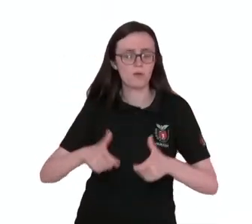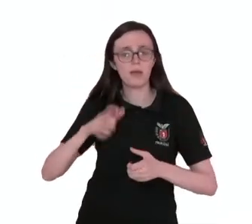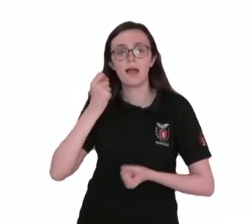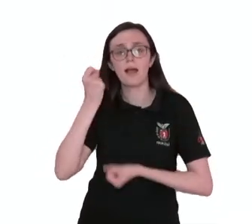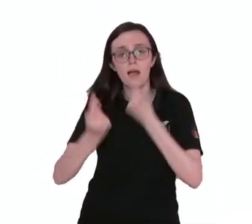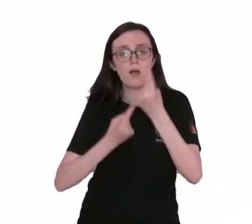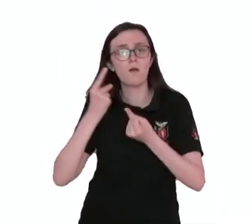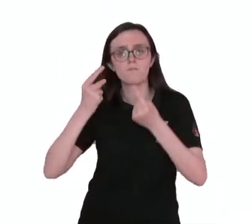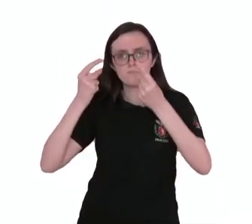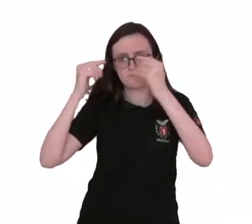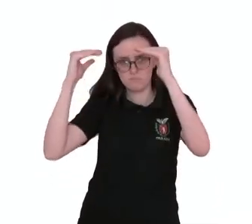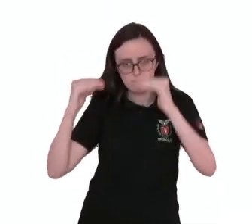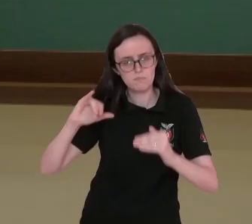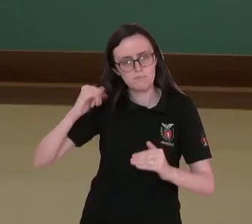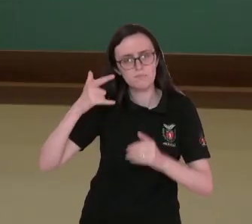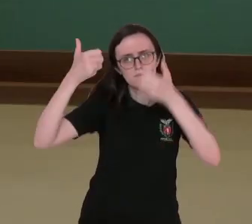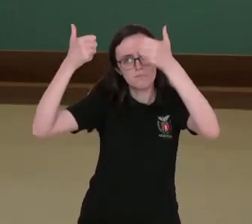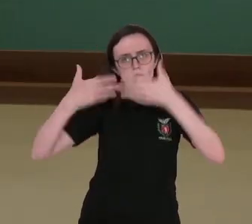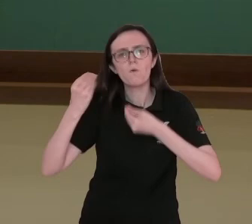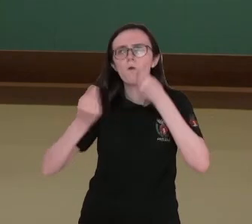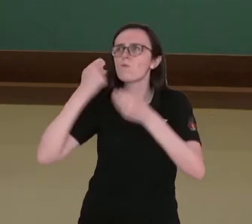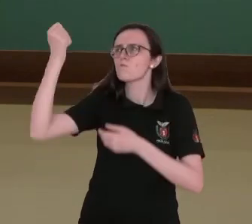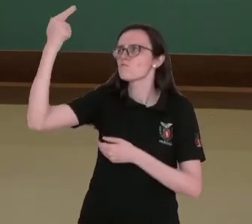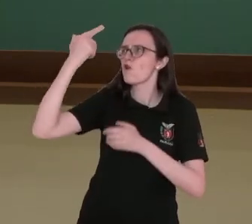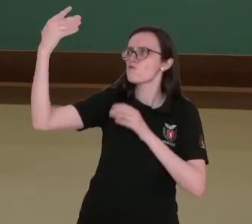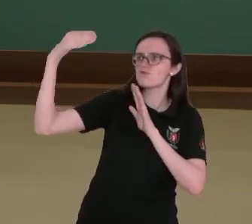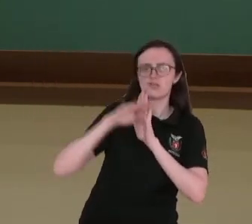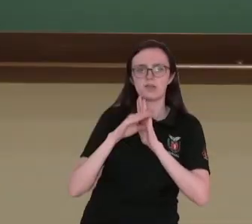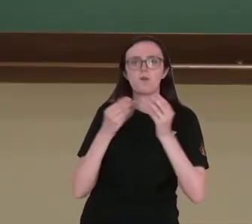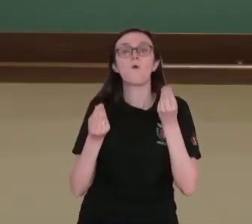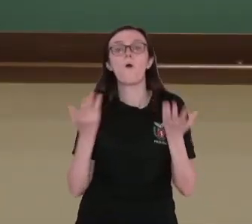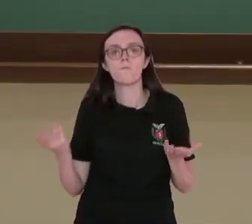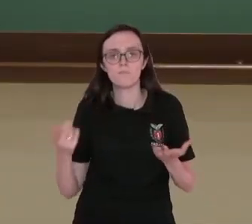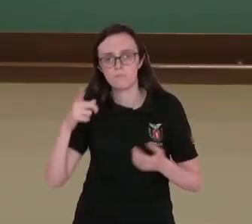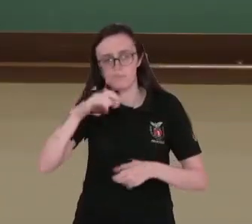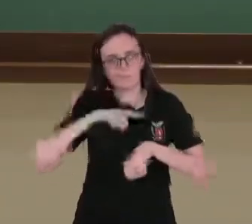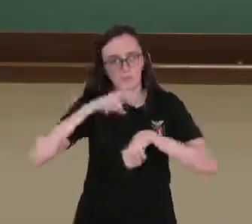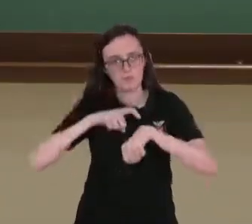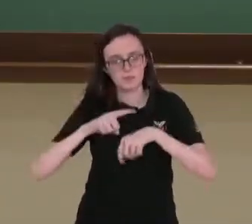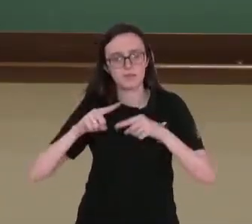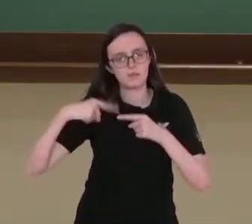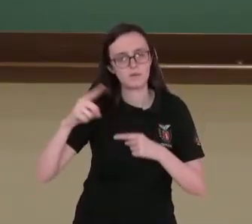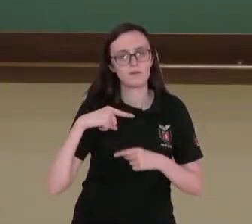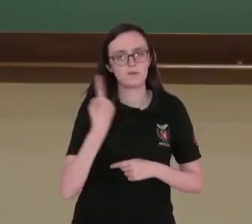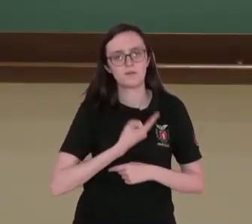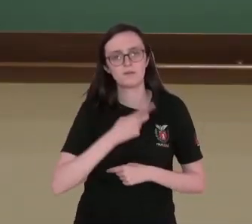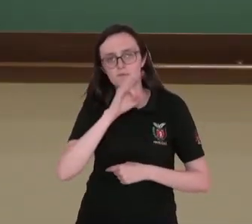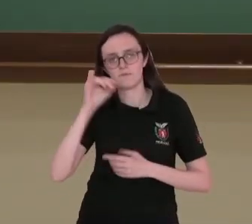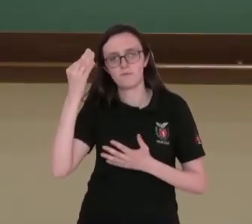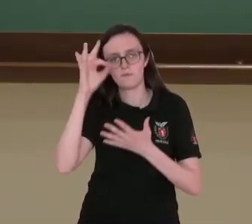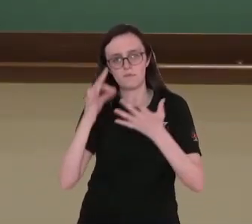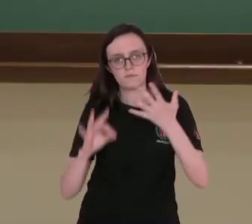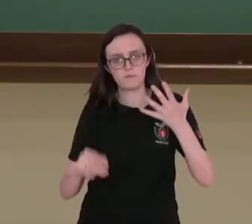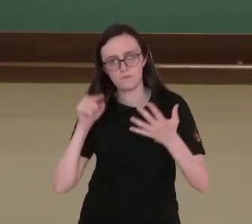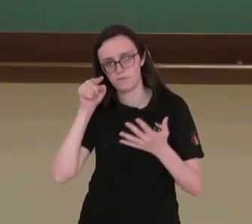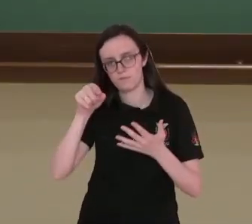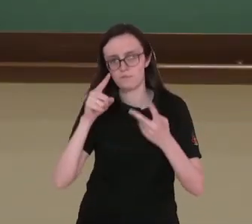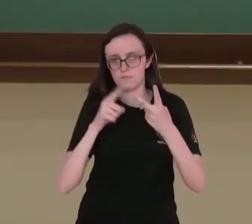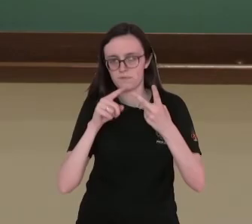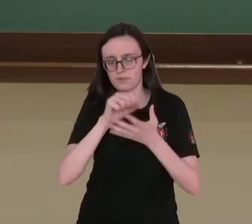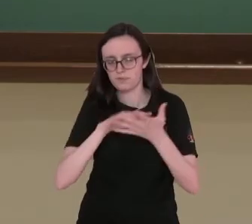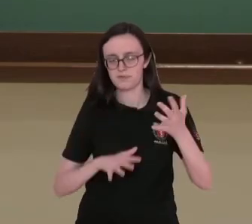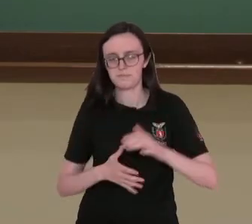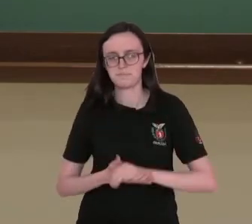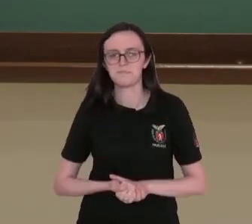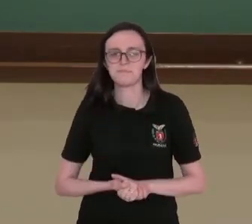algumas linhas, descreva como a energia do Sol chegou até você. Você terá um tempo e, na sequência, nós vamos fazer a correção dessa segunda